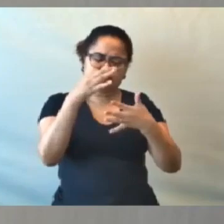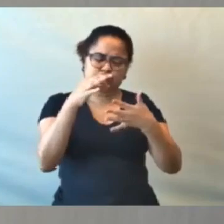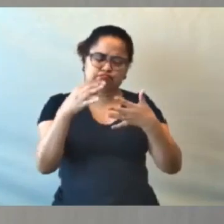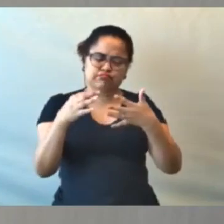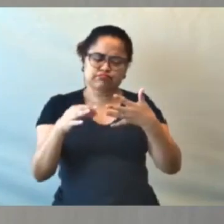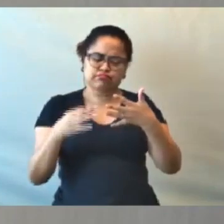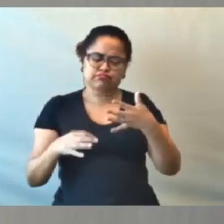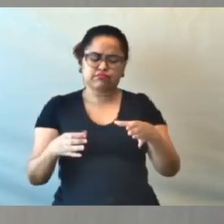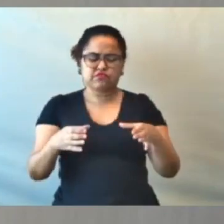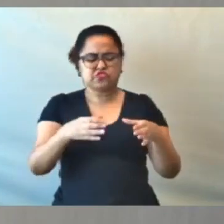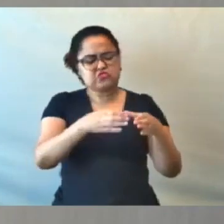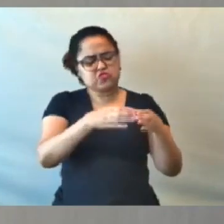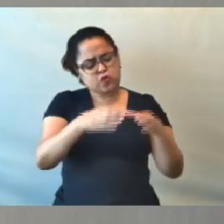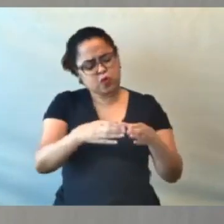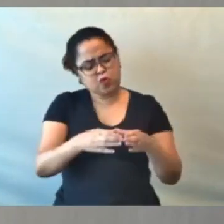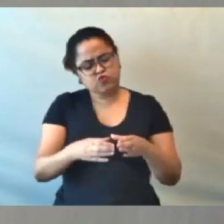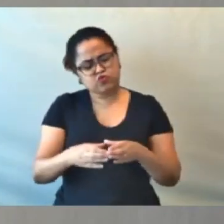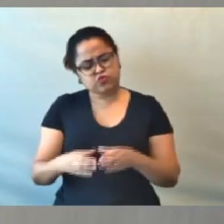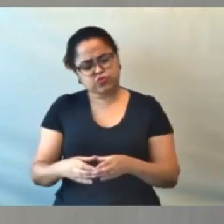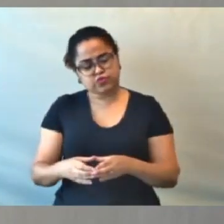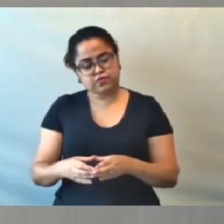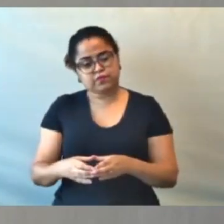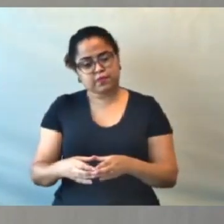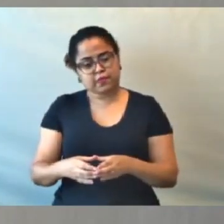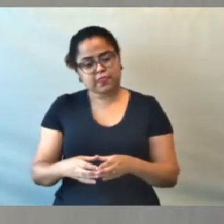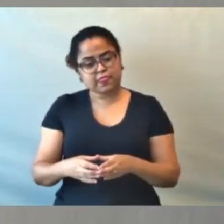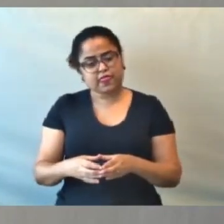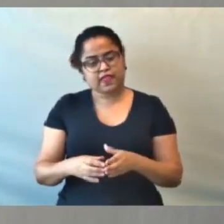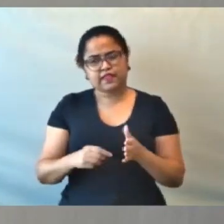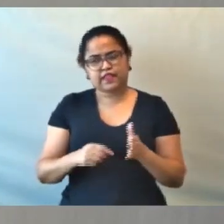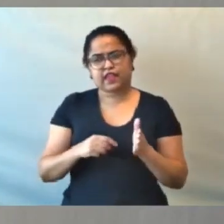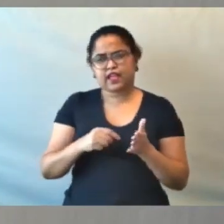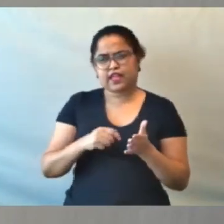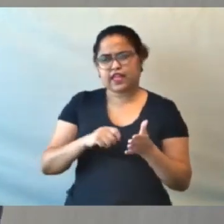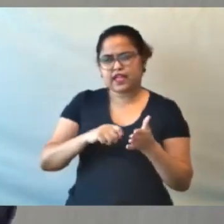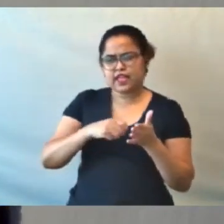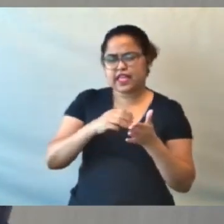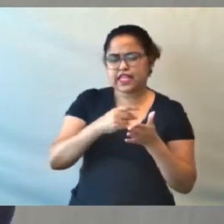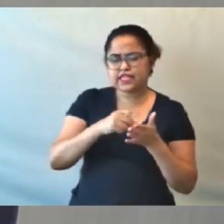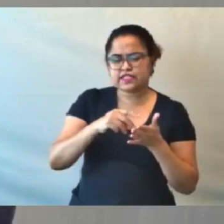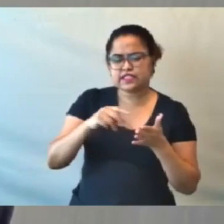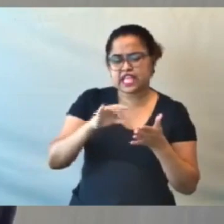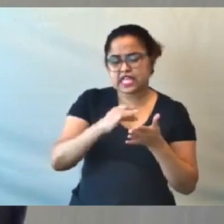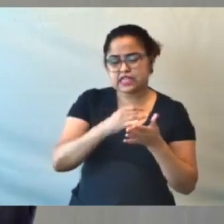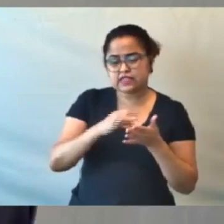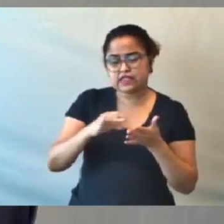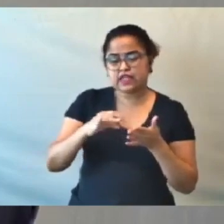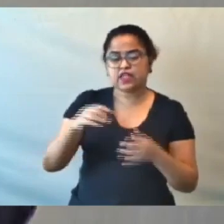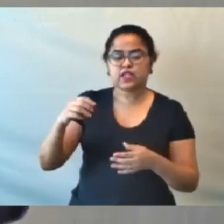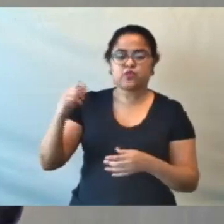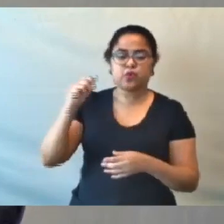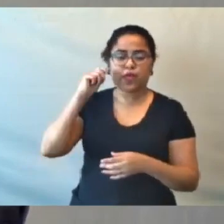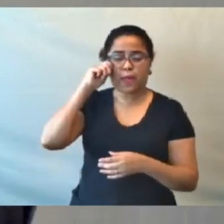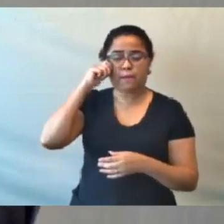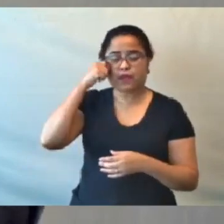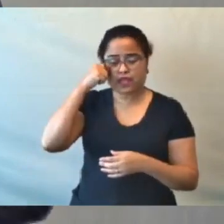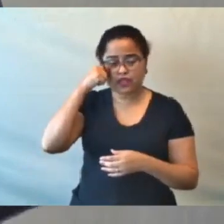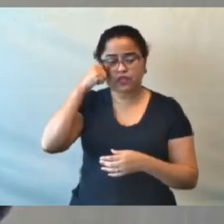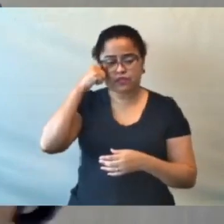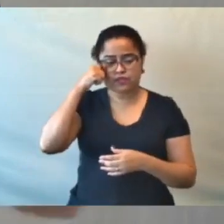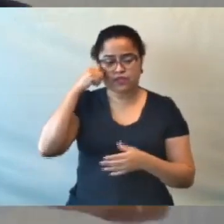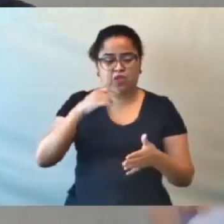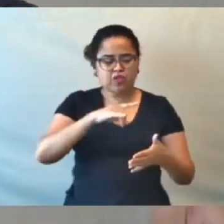e negritados no relatório como potencial global alto de resultados. Então, todas essas orientações ao final